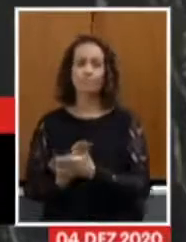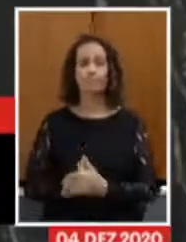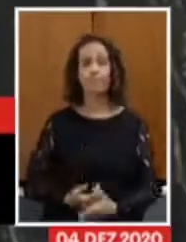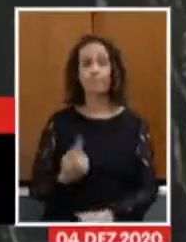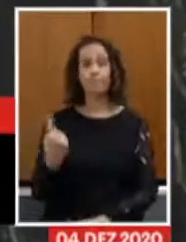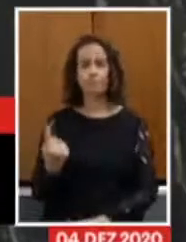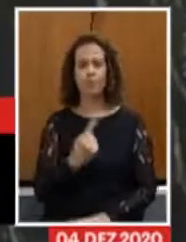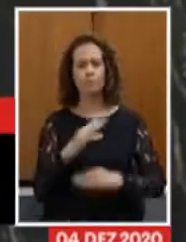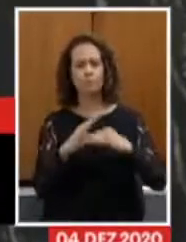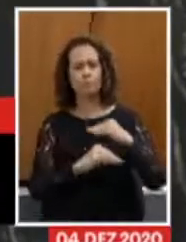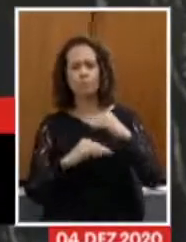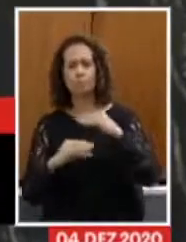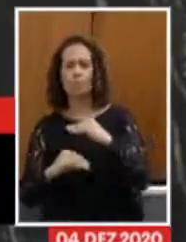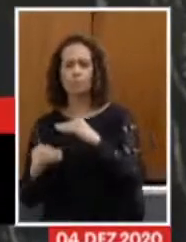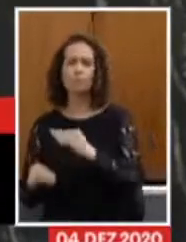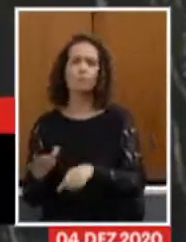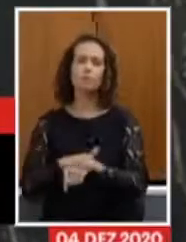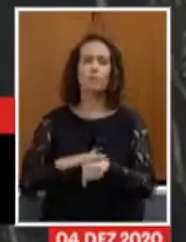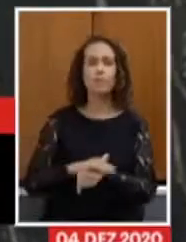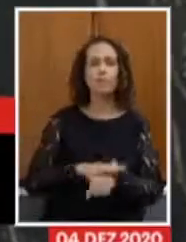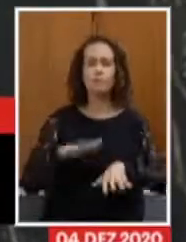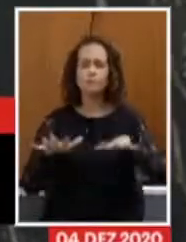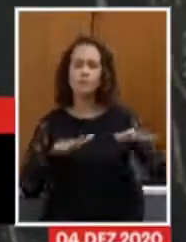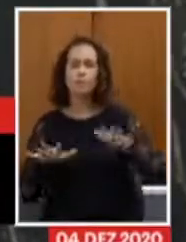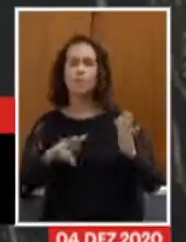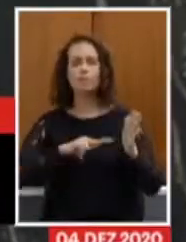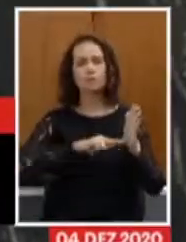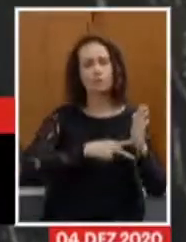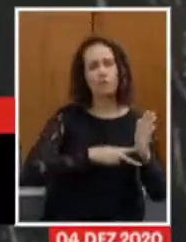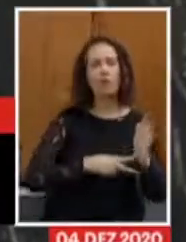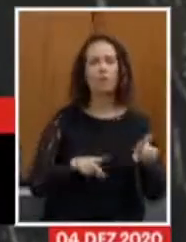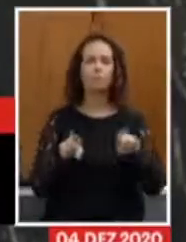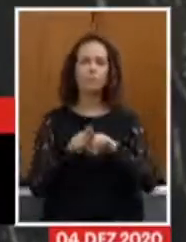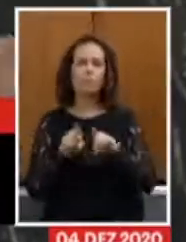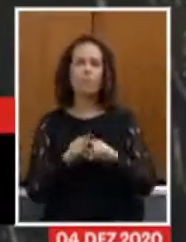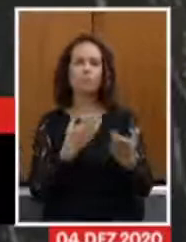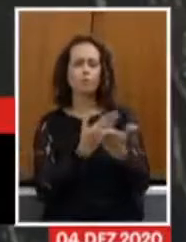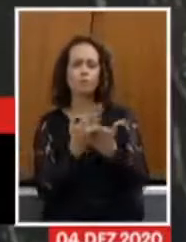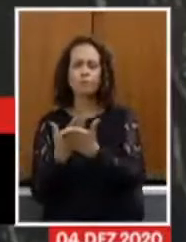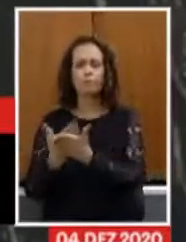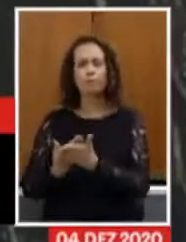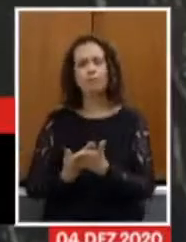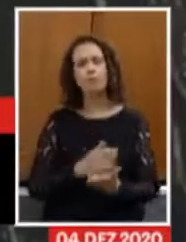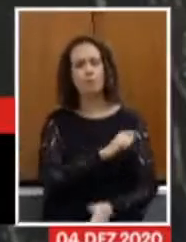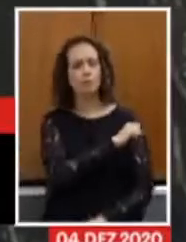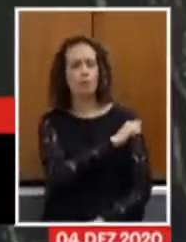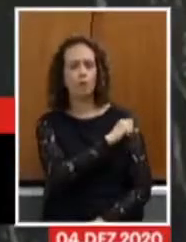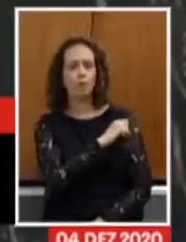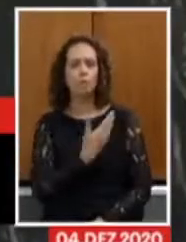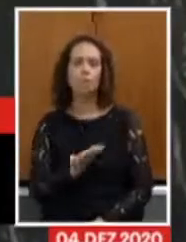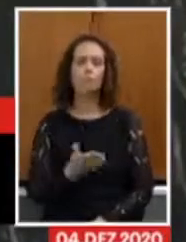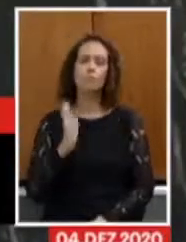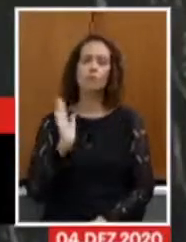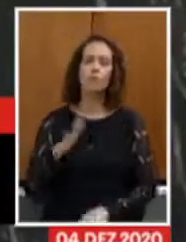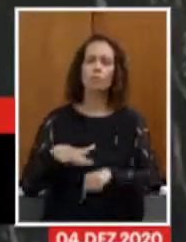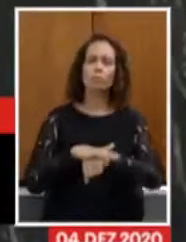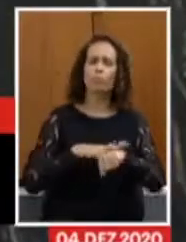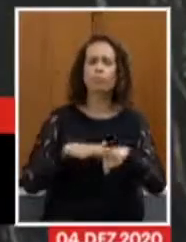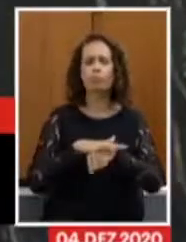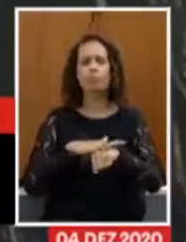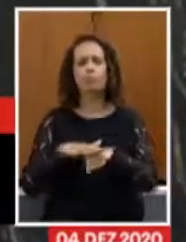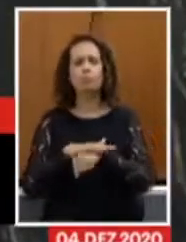com o movimento sindical, nós conversamos com os estudantes. Em situações, nós conversamos, vimos